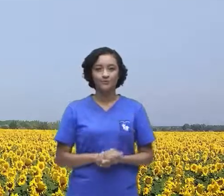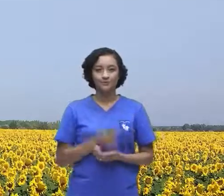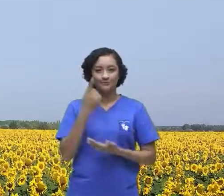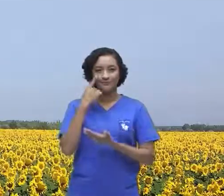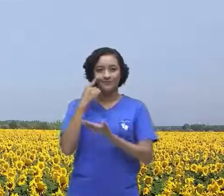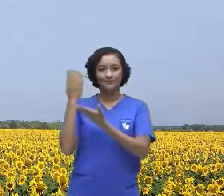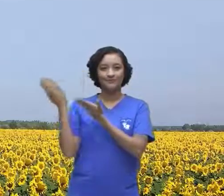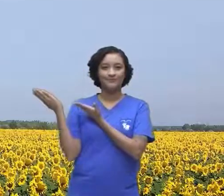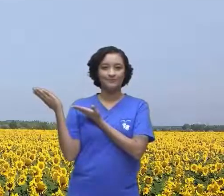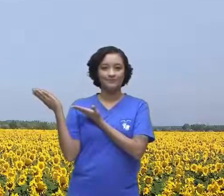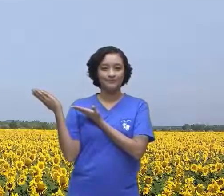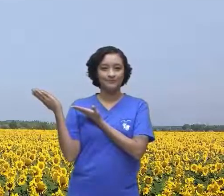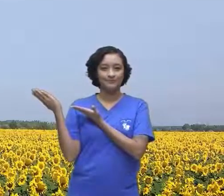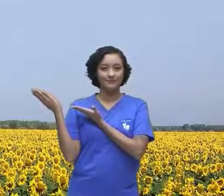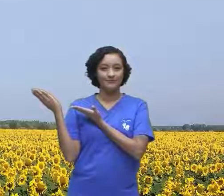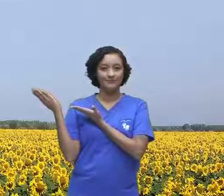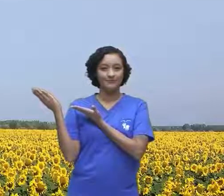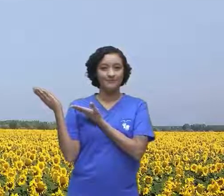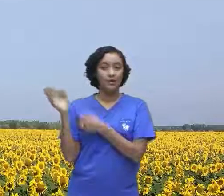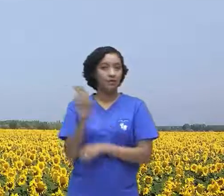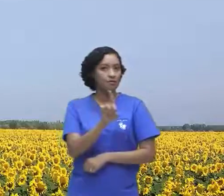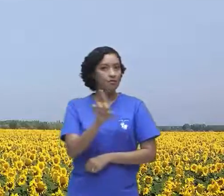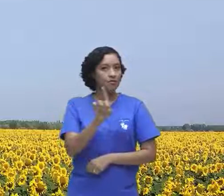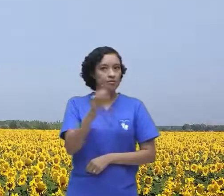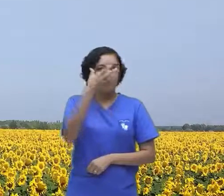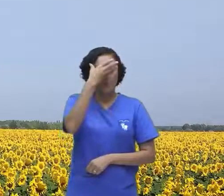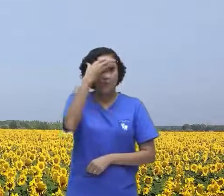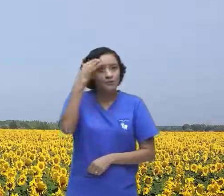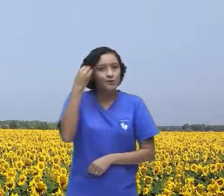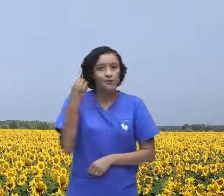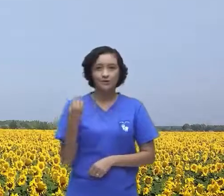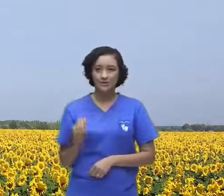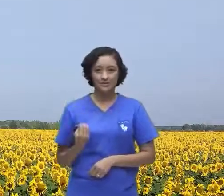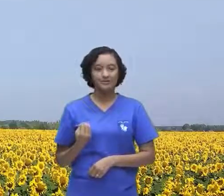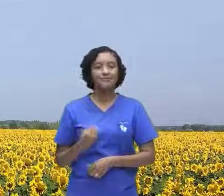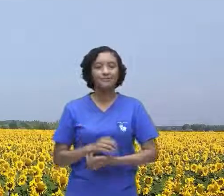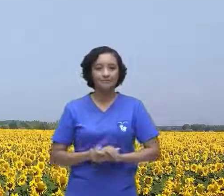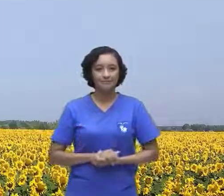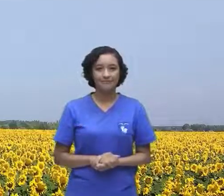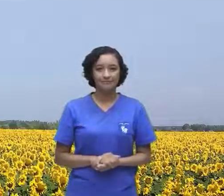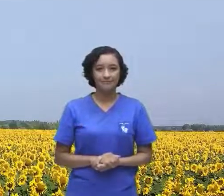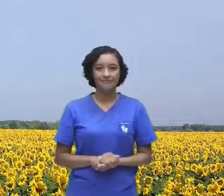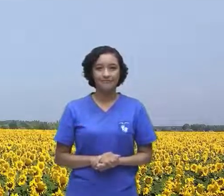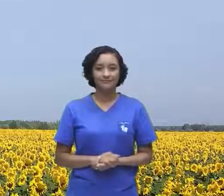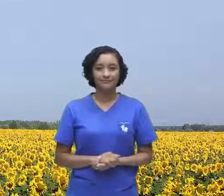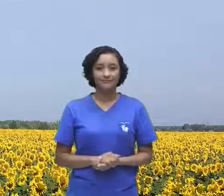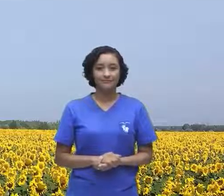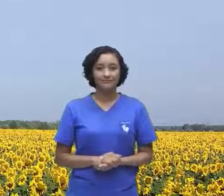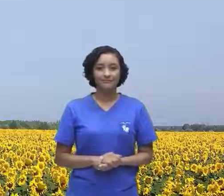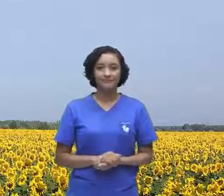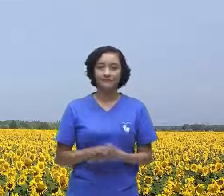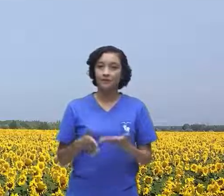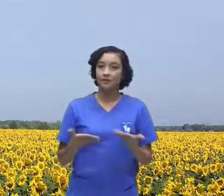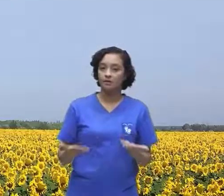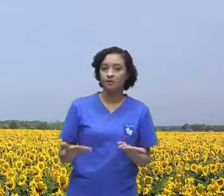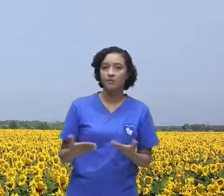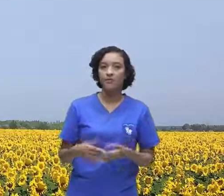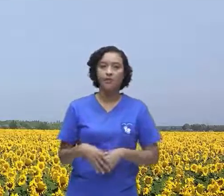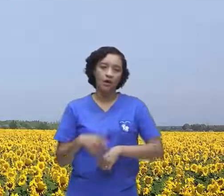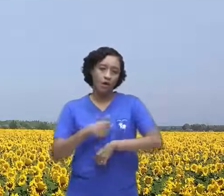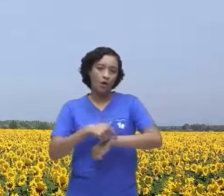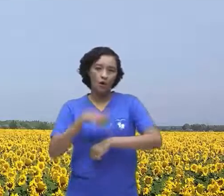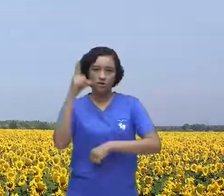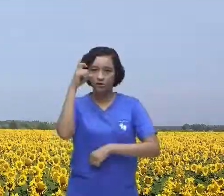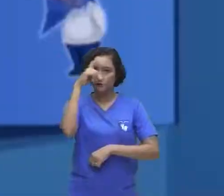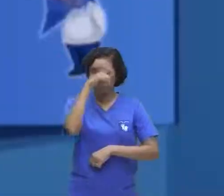esqueçam disso. Nunca esqueçam, né? Você é muito mais forte do que você imagina. Então, assim, momentos difíceis todo mundo